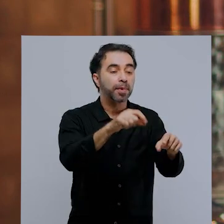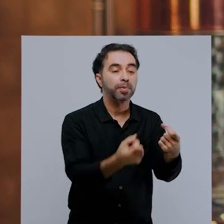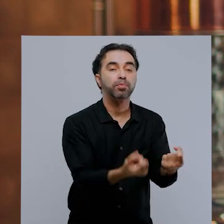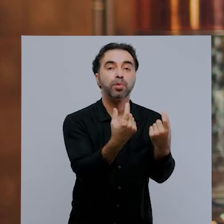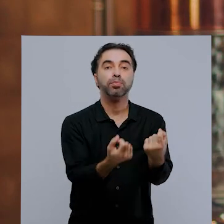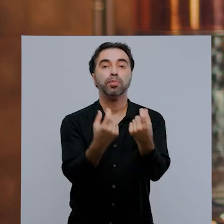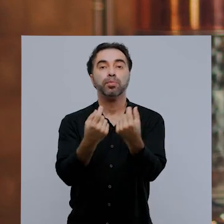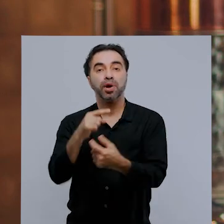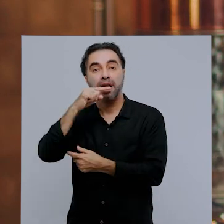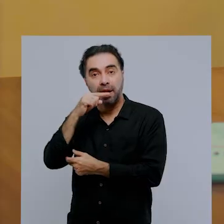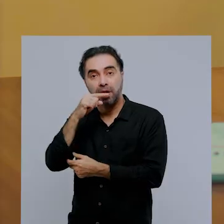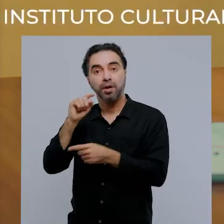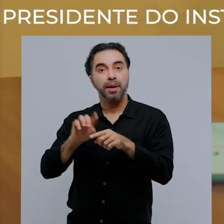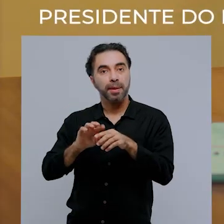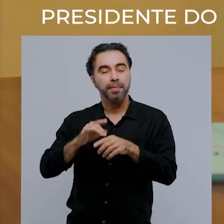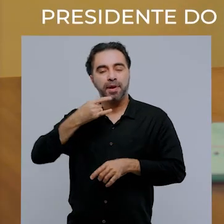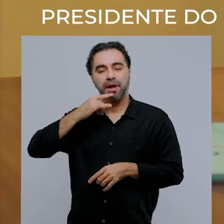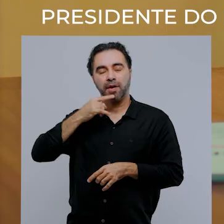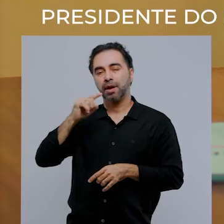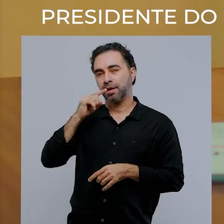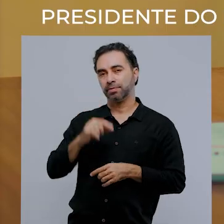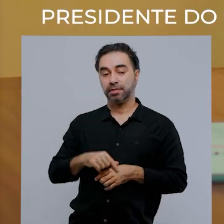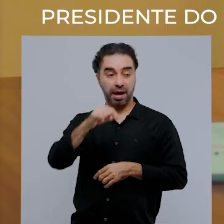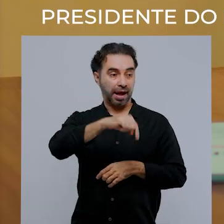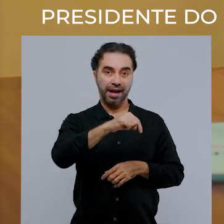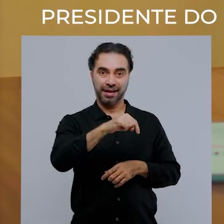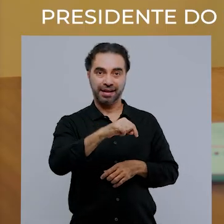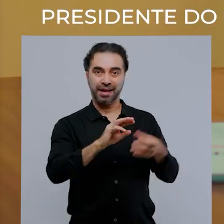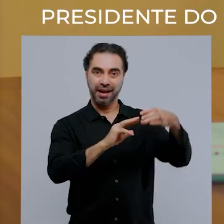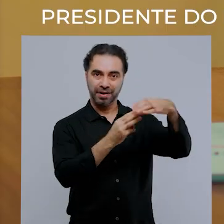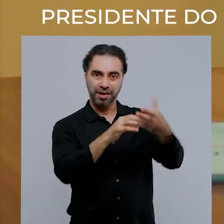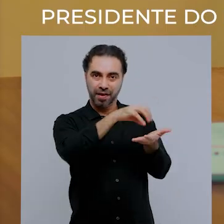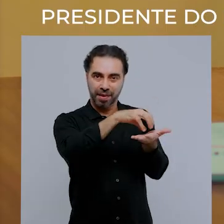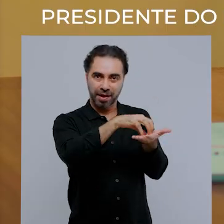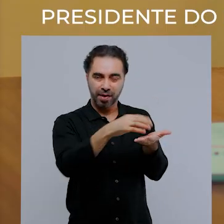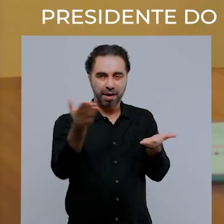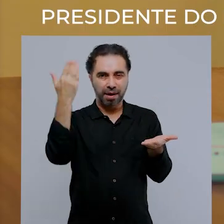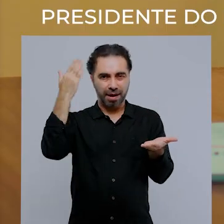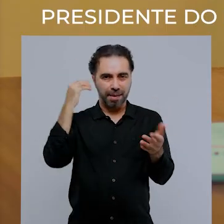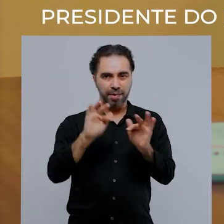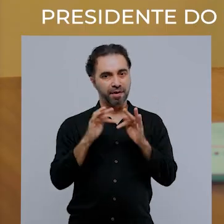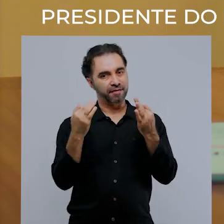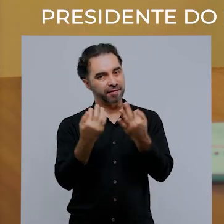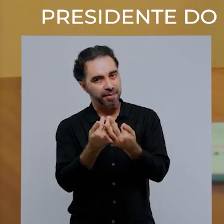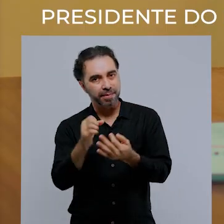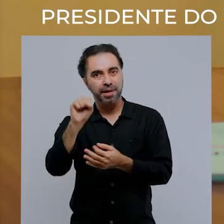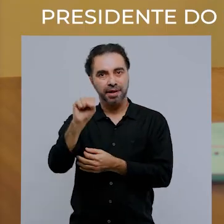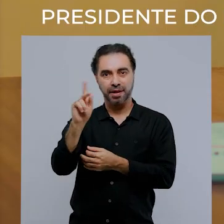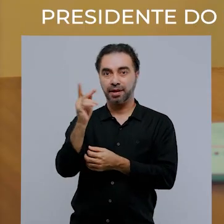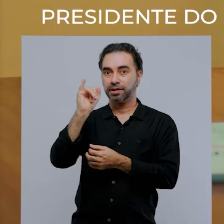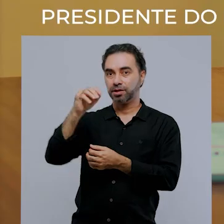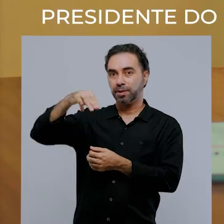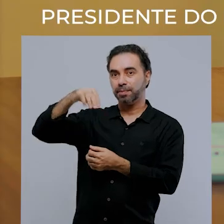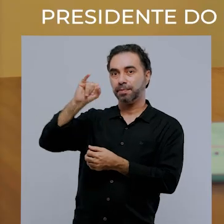e aguardente de cana. Aqui o Engenho Central, que na época era da família Schmidt, já fazia